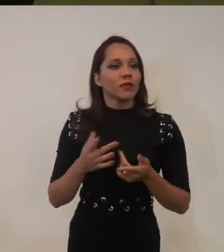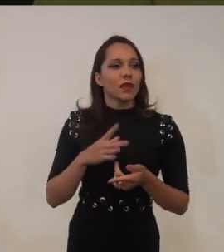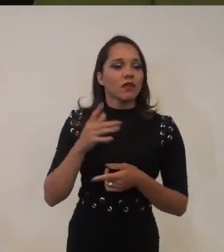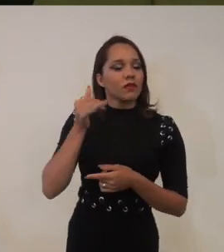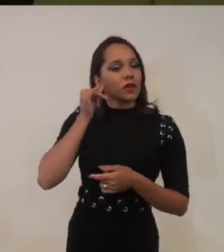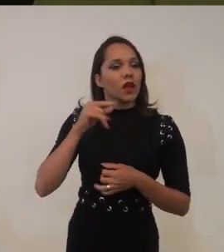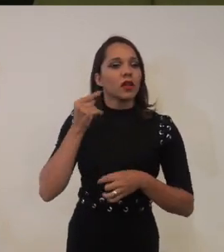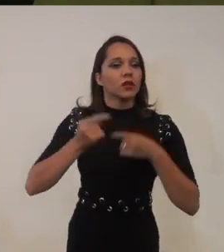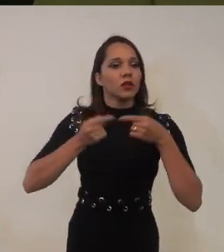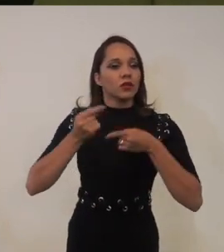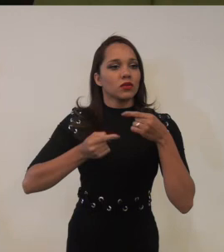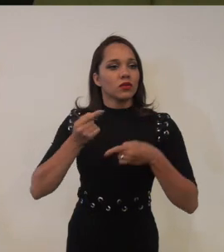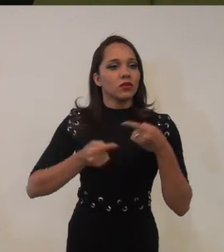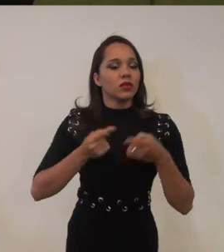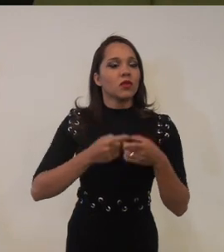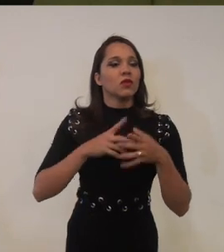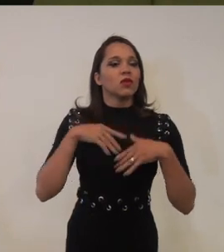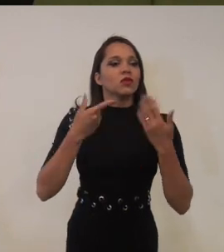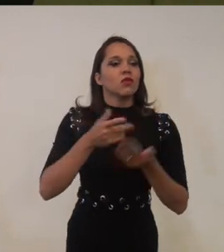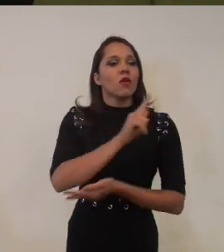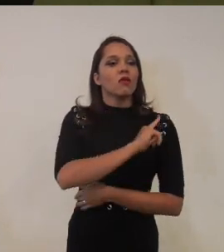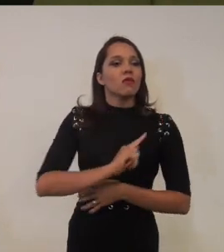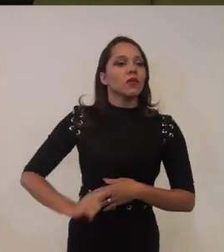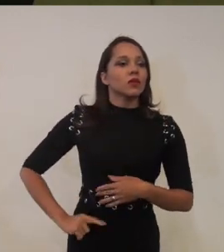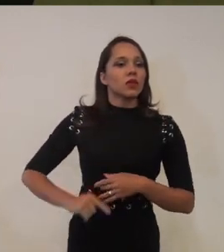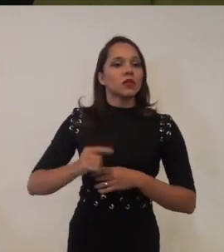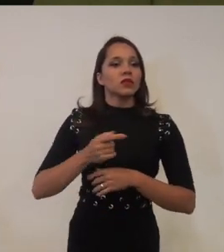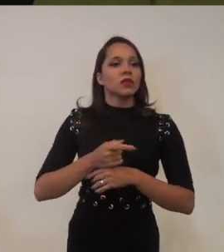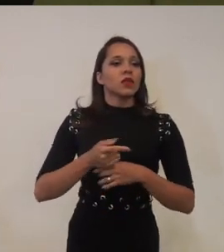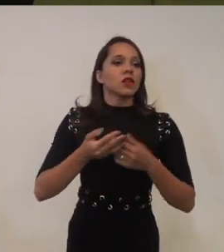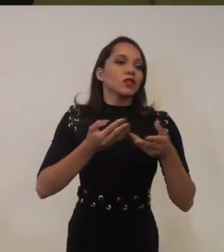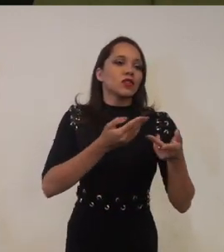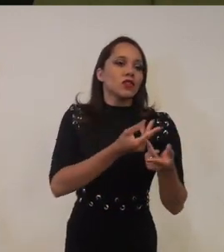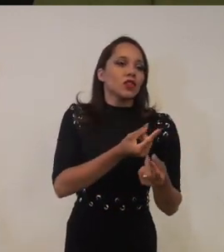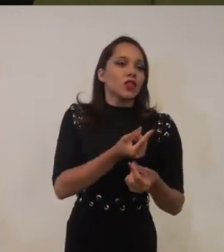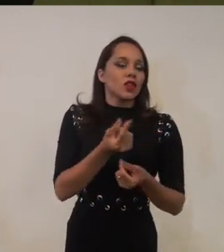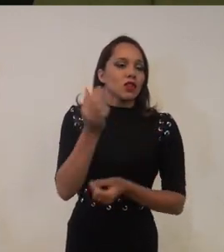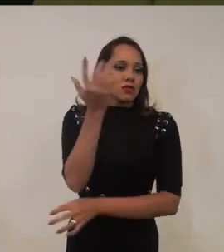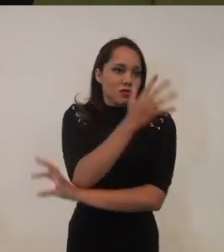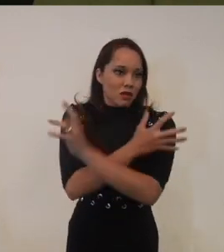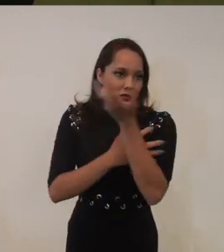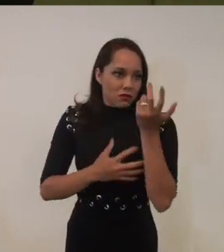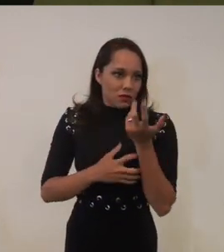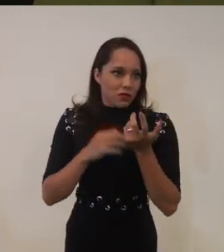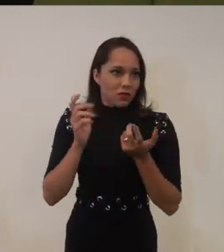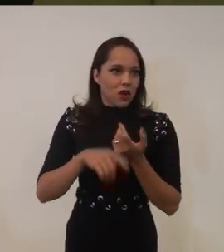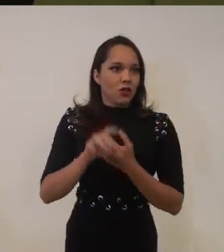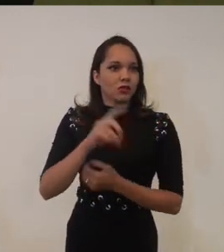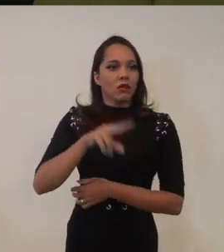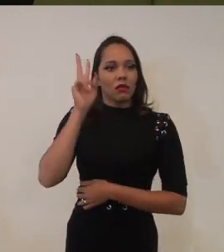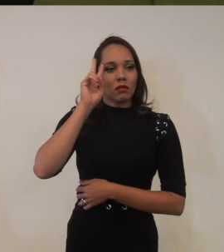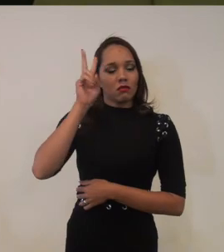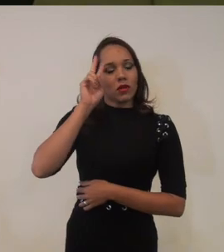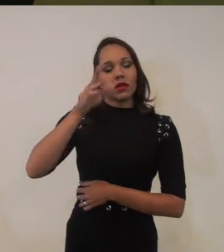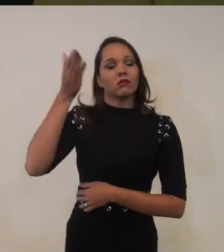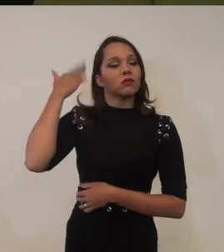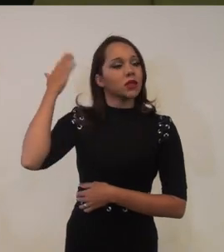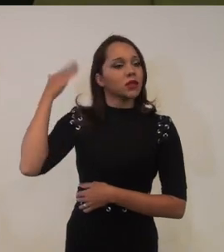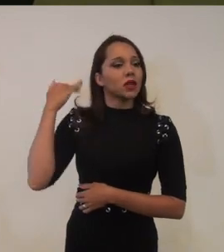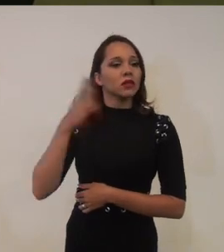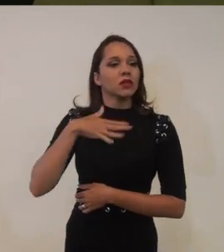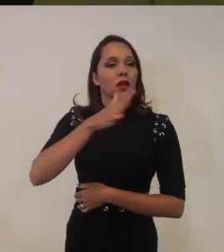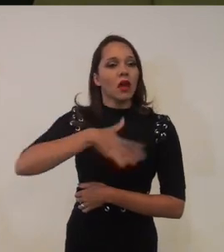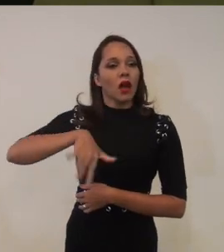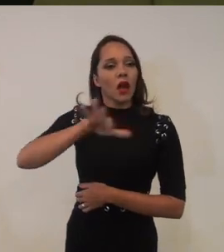na discussão assim de uma governança de recursos naturais, ainda lembrando os tempos dos vários ciclos de minérios